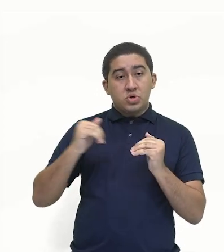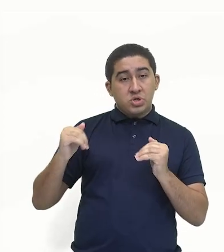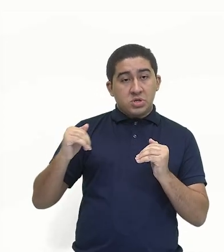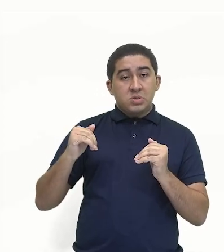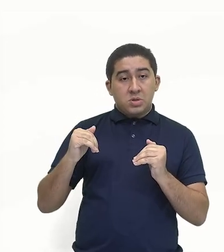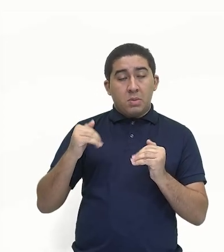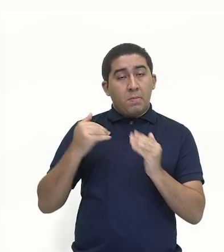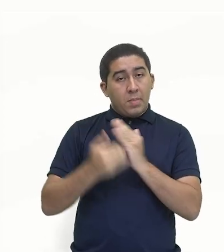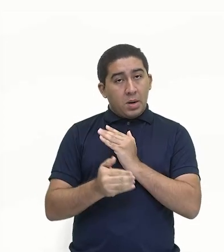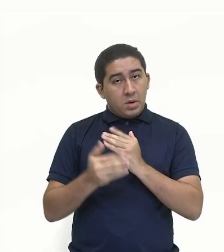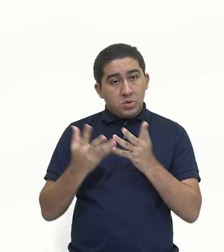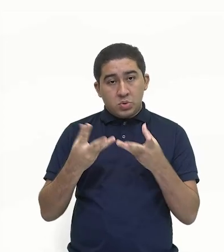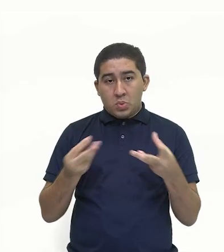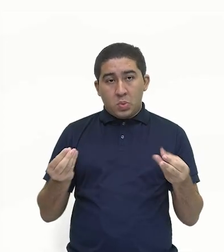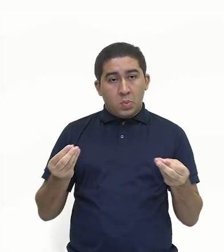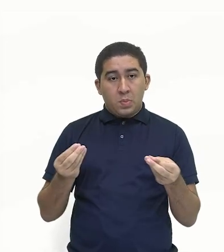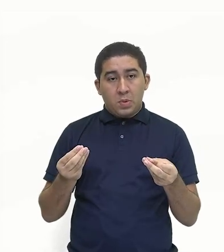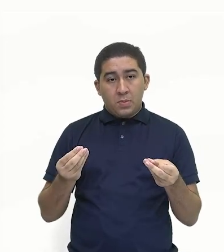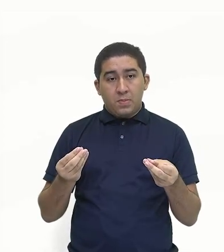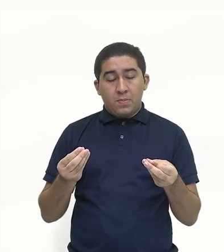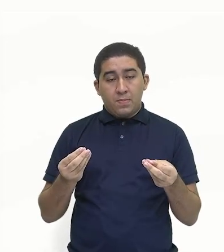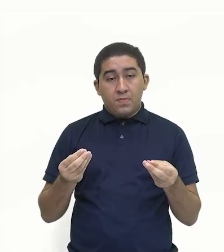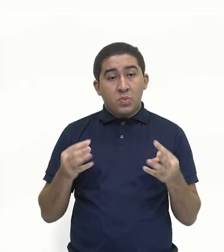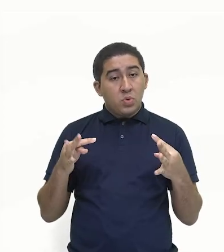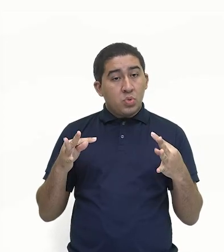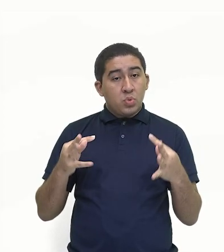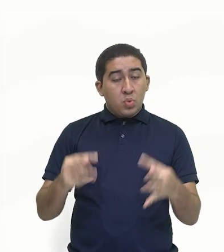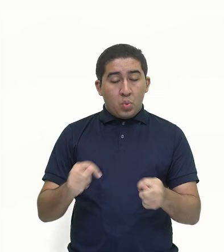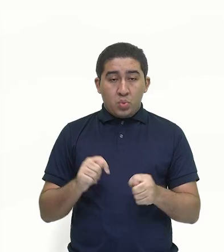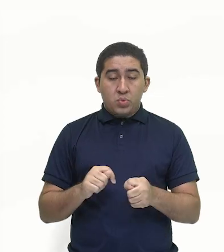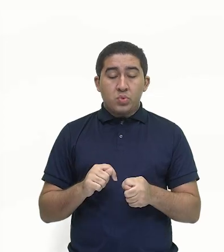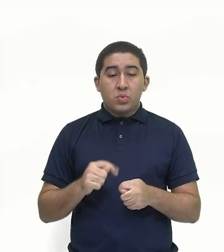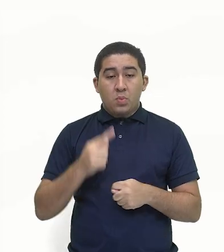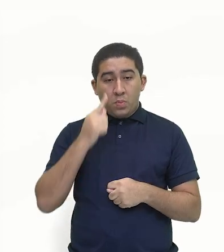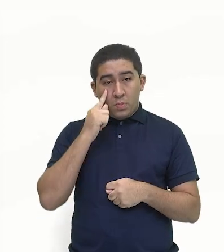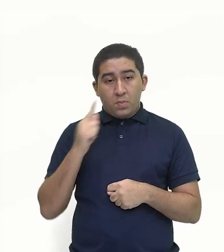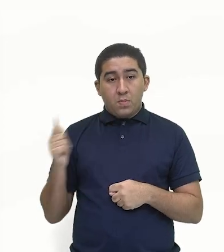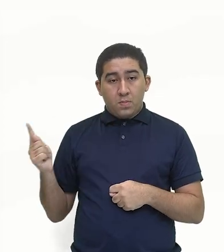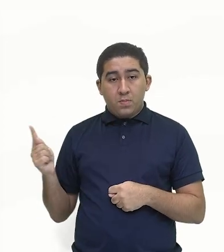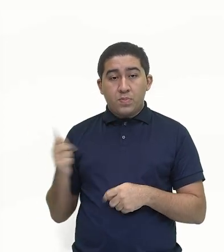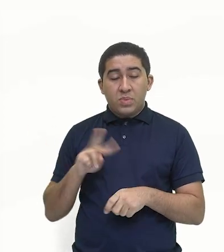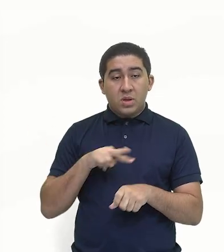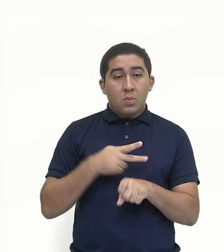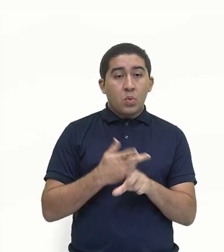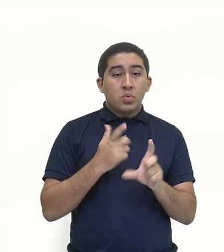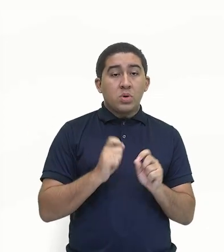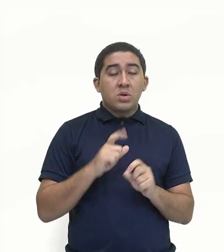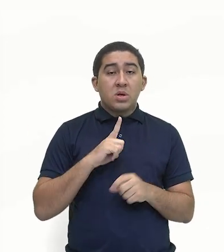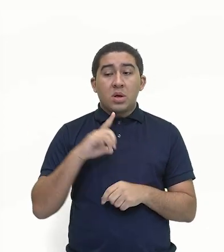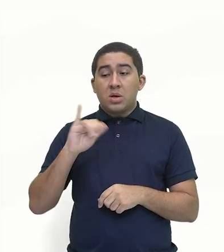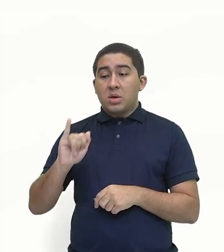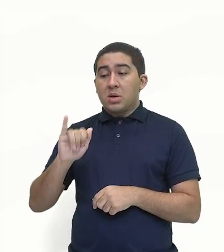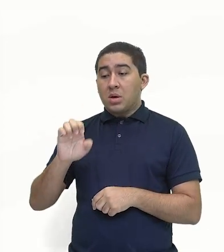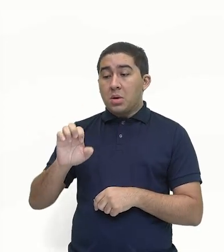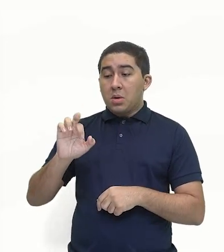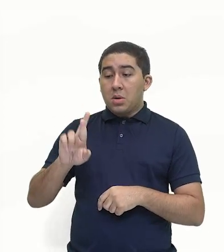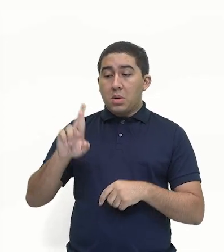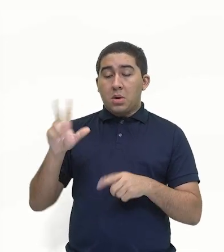Y, perdemos o Y, né, de todos eles, e aí depois nós adicionamos